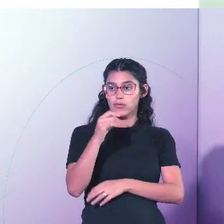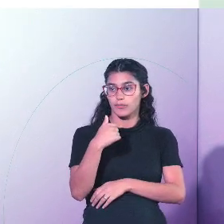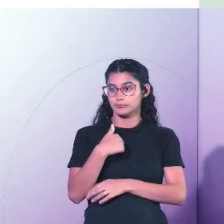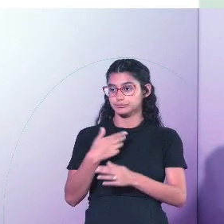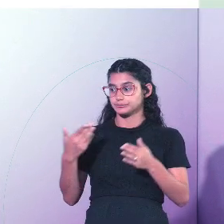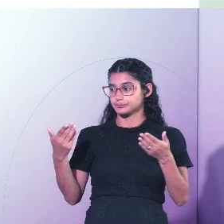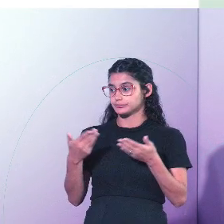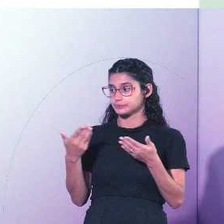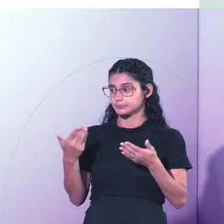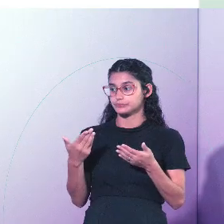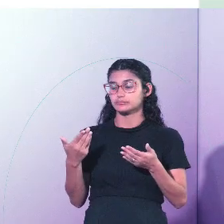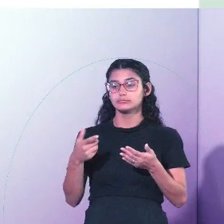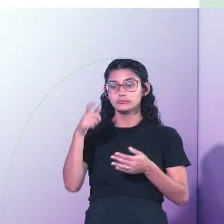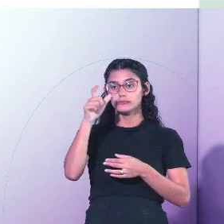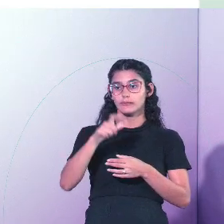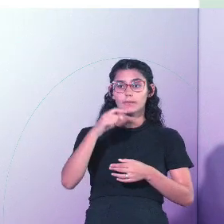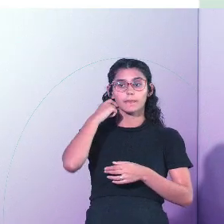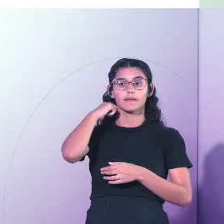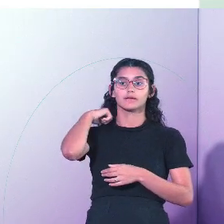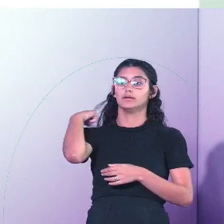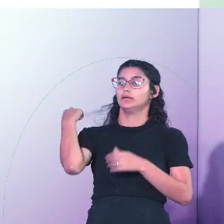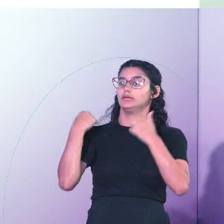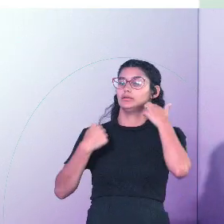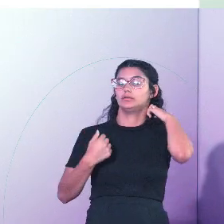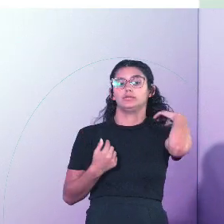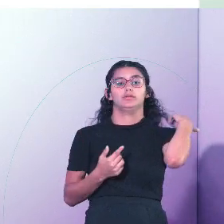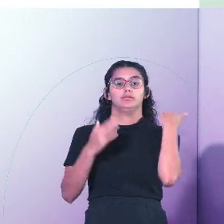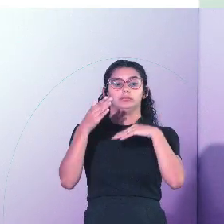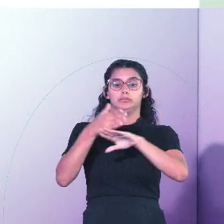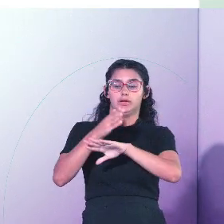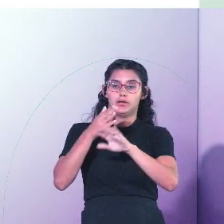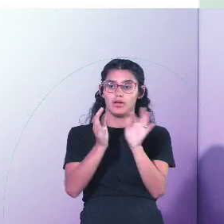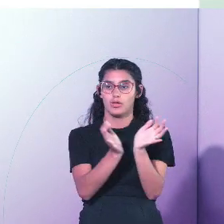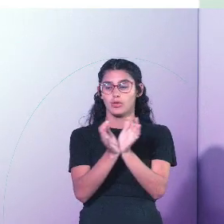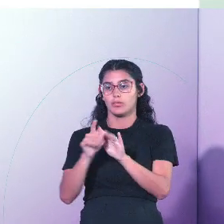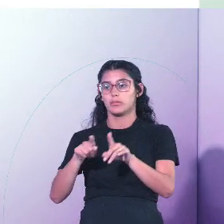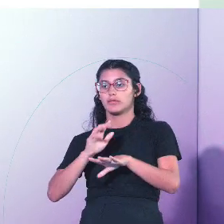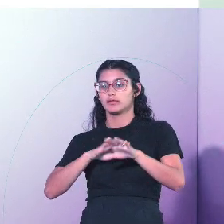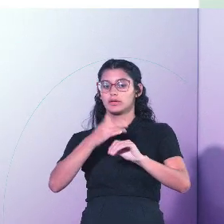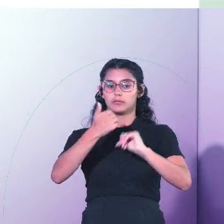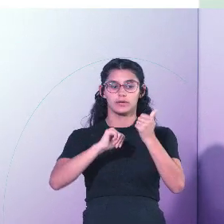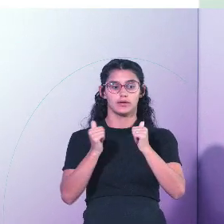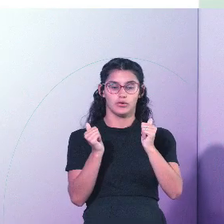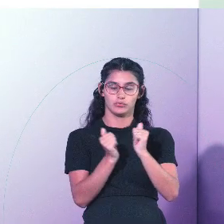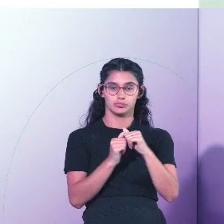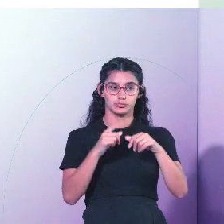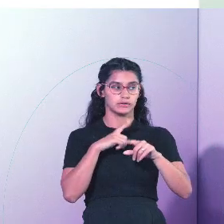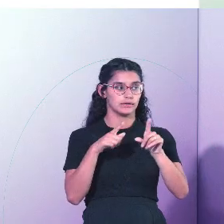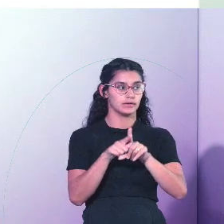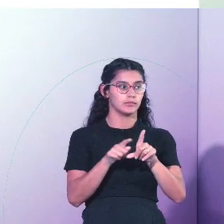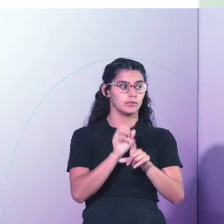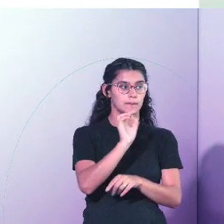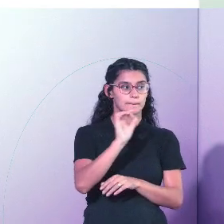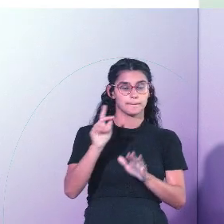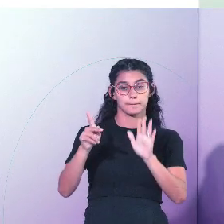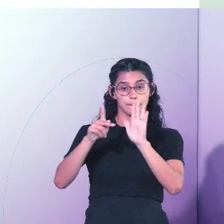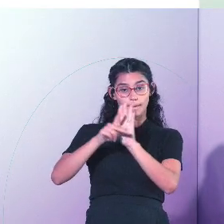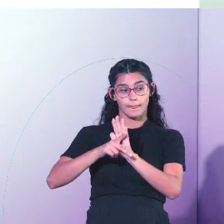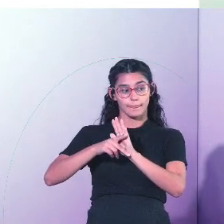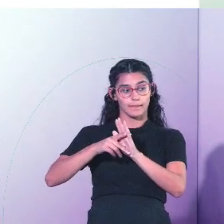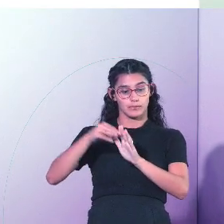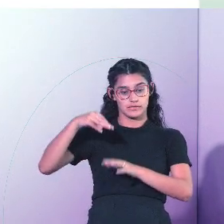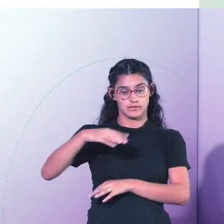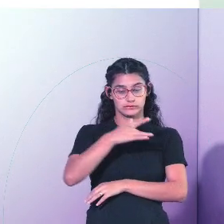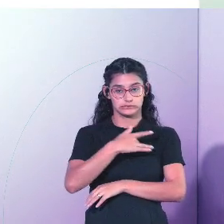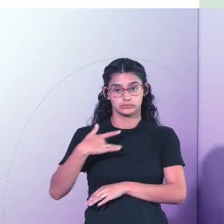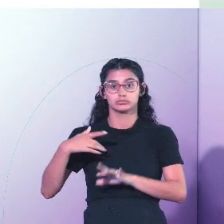se eu sou o paciente e estou participando de um grupo de pacientes, vou fazer uma análise de um jeito. Quem está no Ministério da